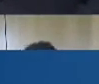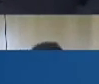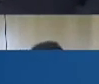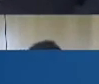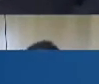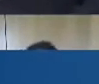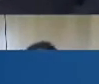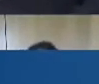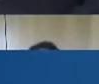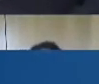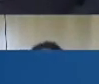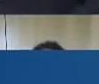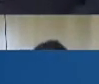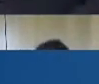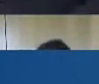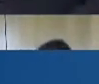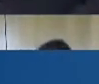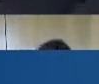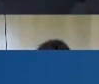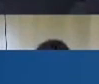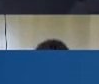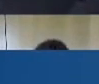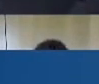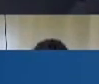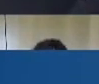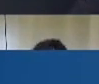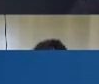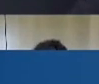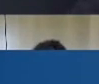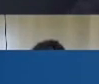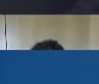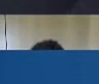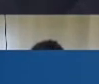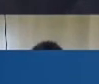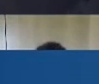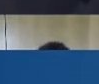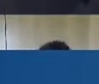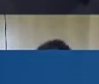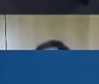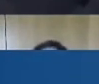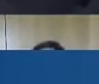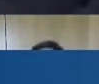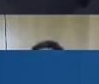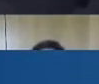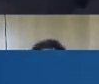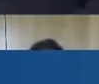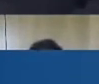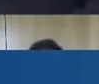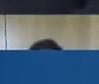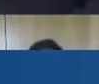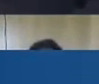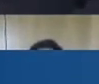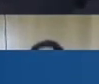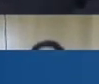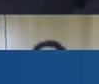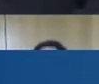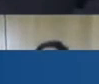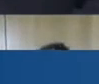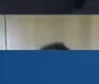fevereiro desse ano, houve a determinação de ingresso da Polícia Federal